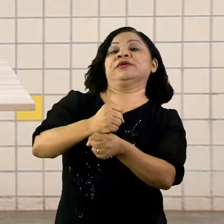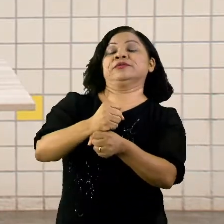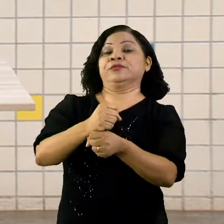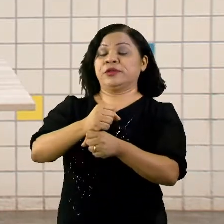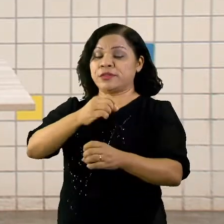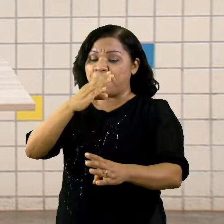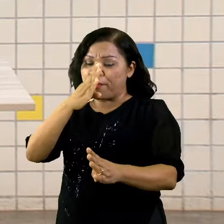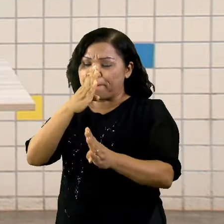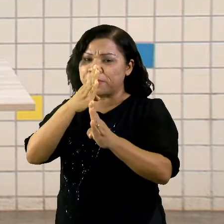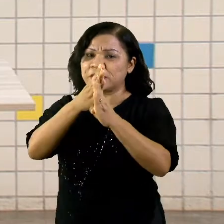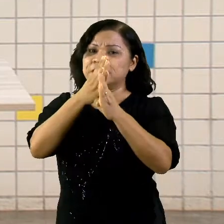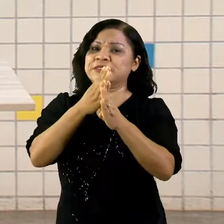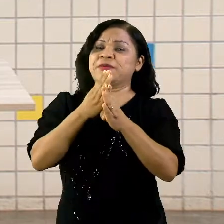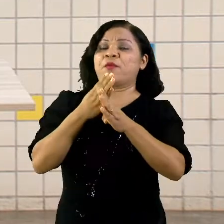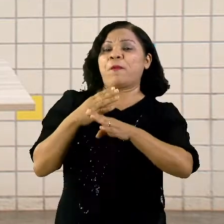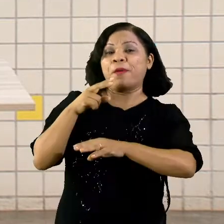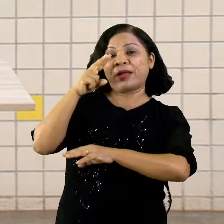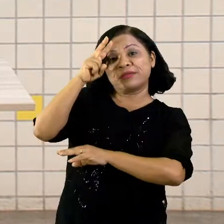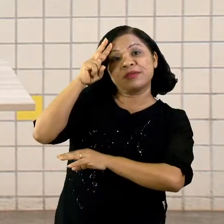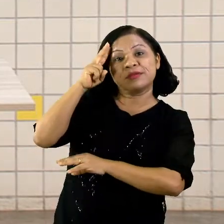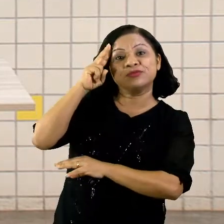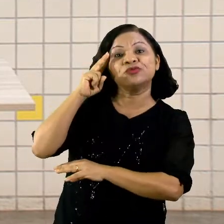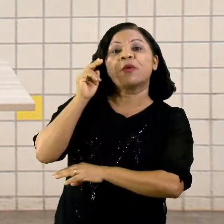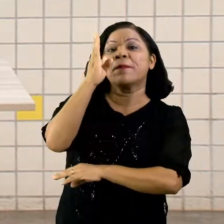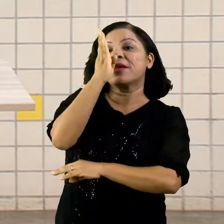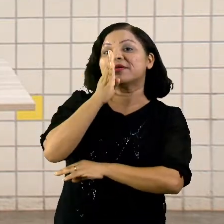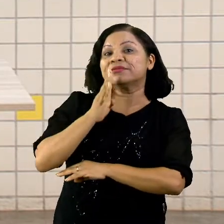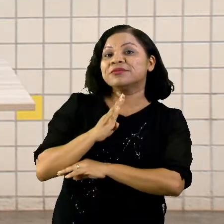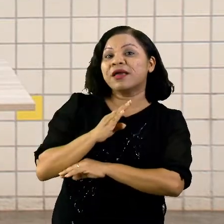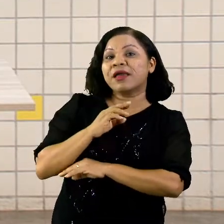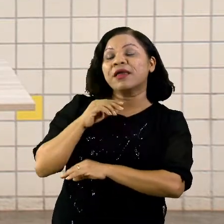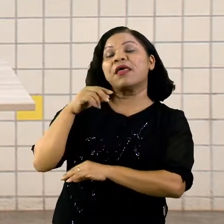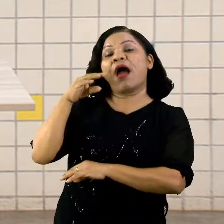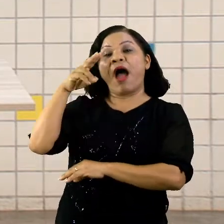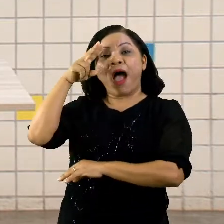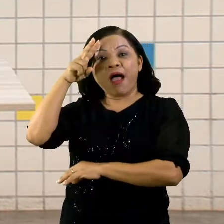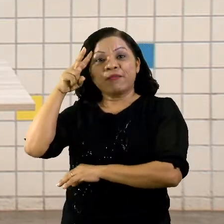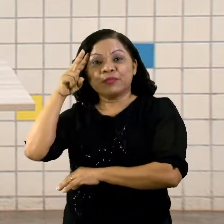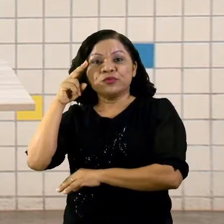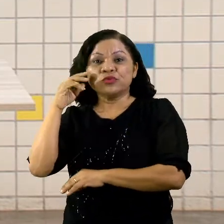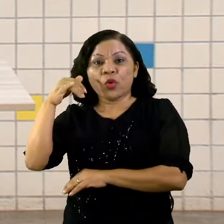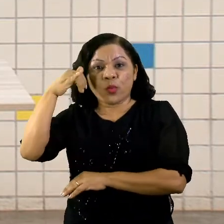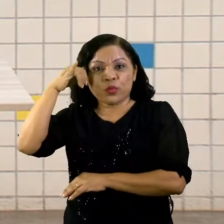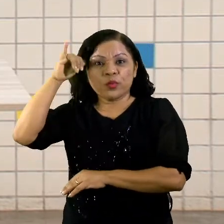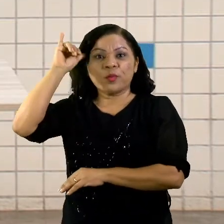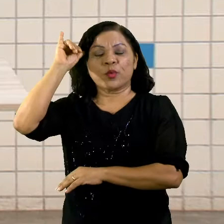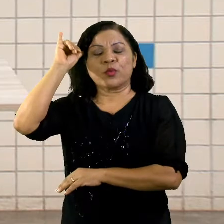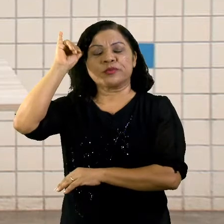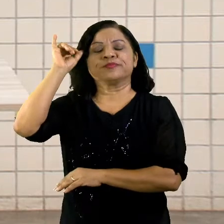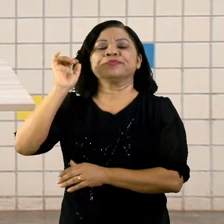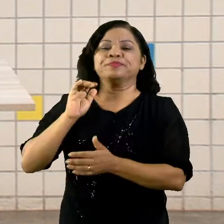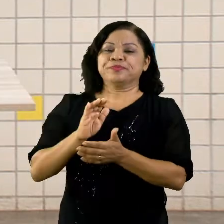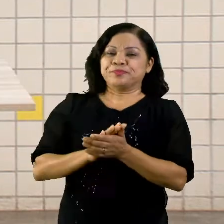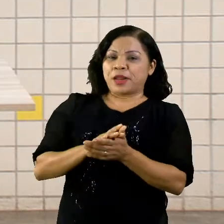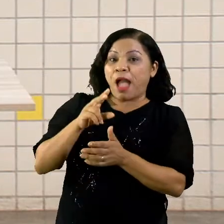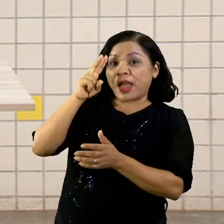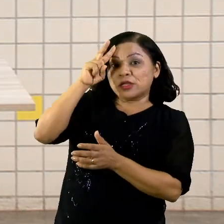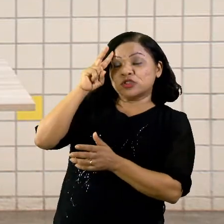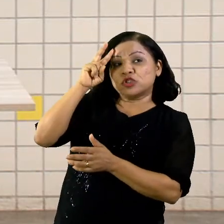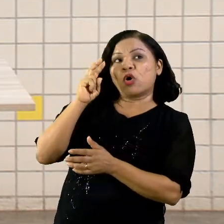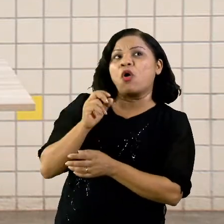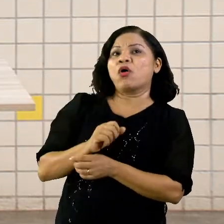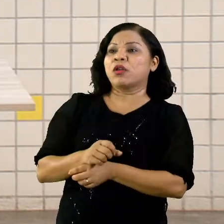brasileira, a lenda do boi. Conta a lenda que existia um casal de trabalhadores